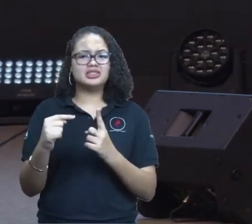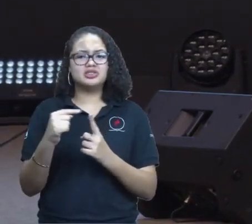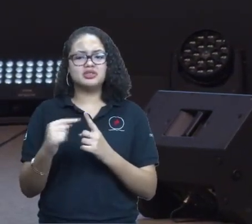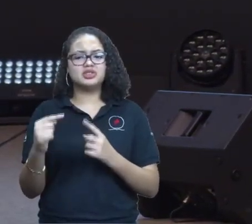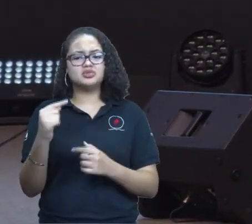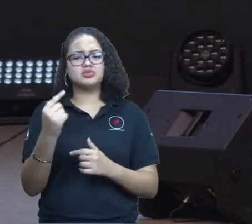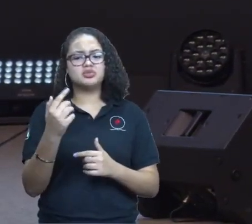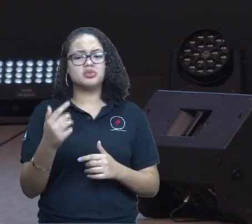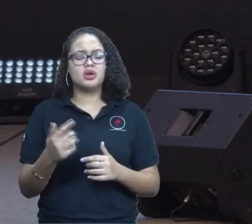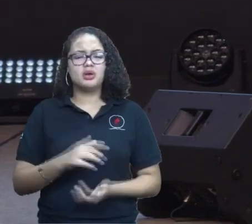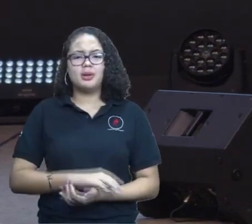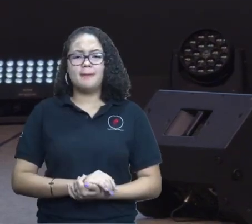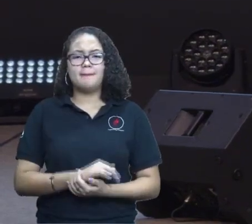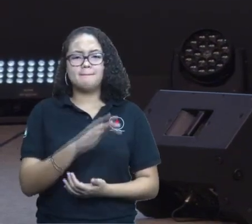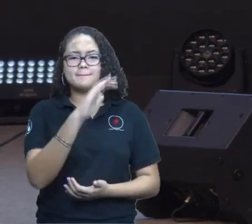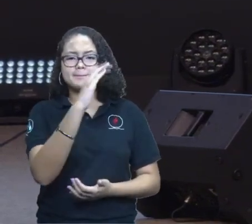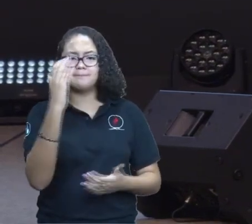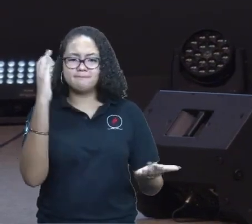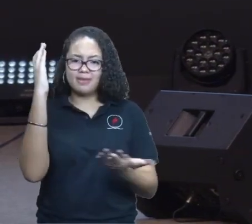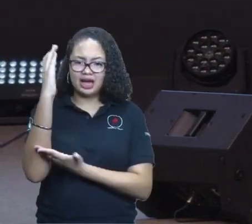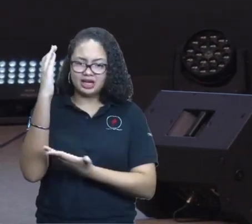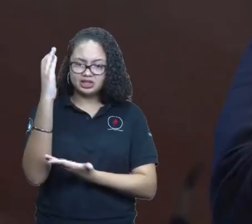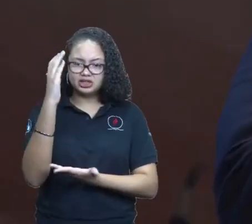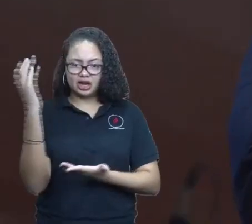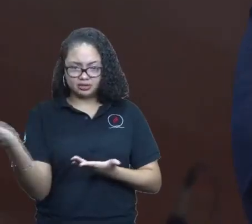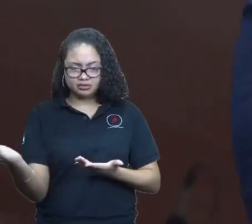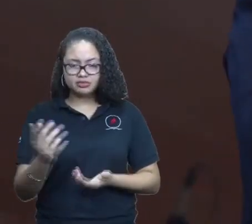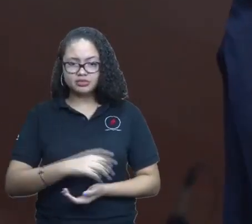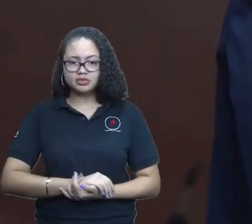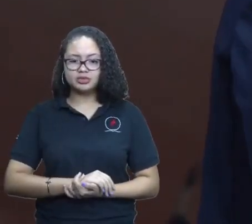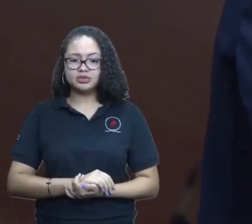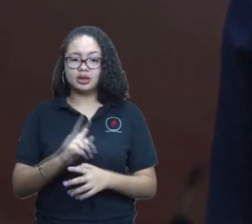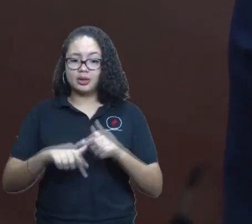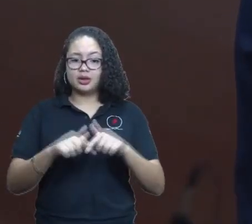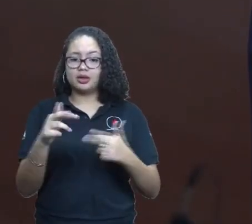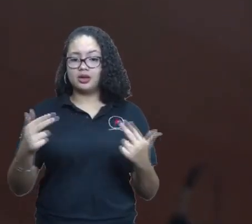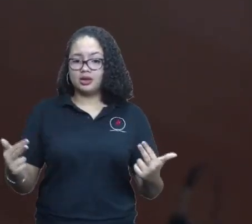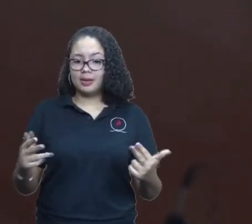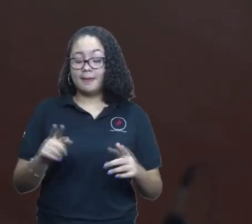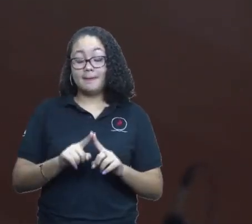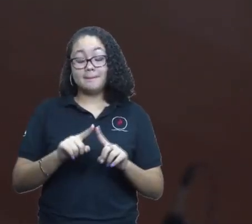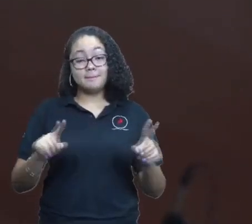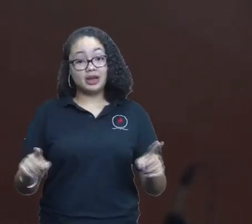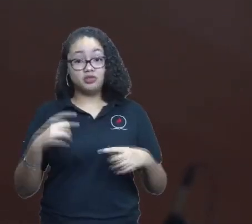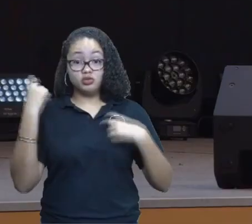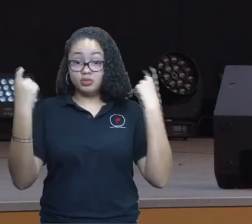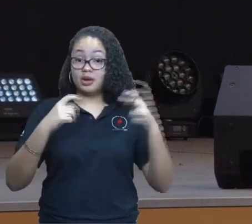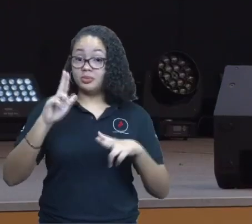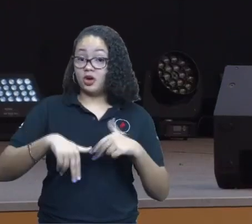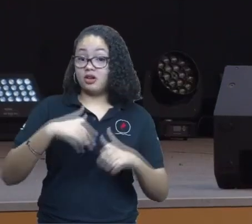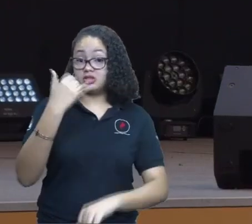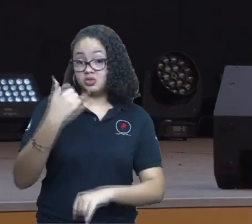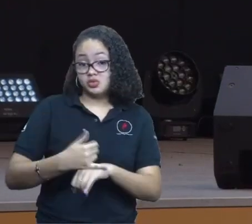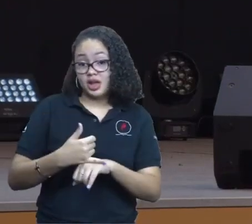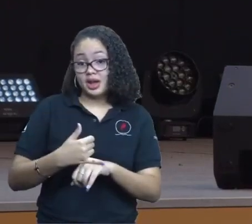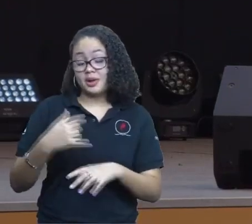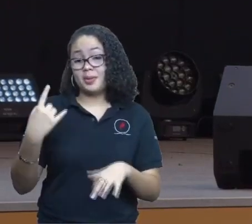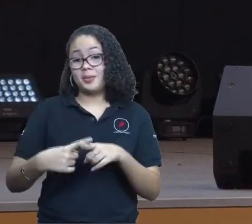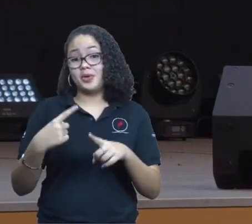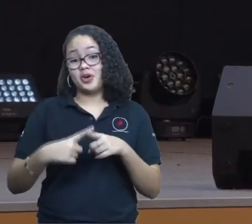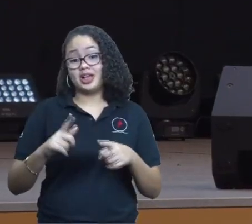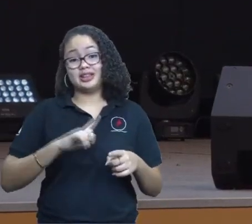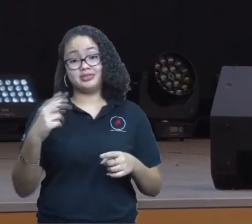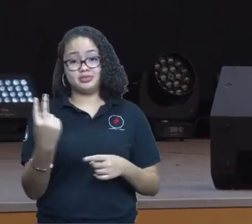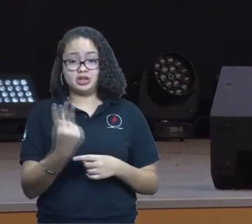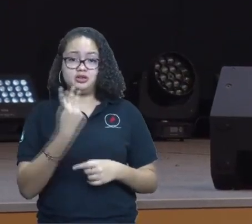partes muito fraco quantas partes mas ele ficou desesperado por causa do ferro porque o ferro era o que tinha